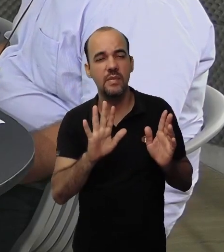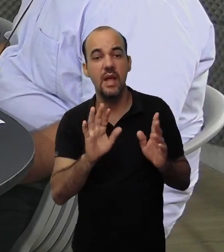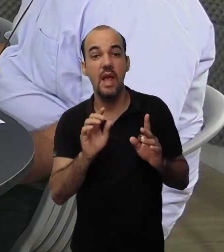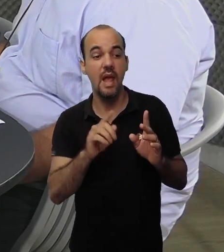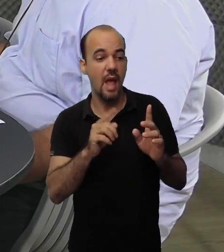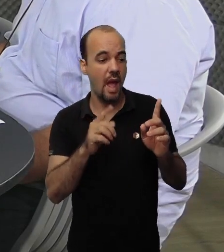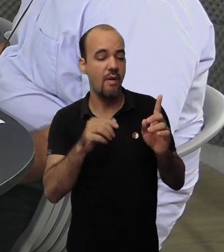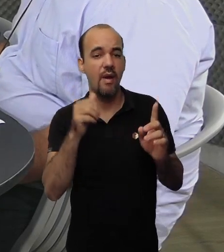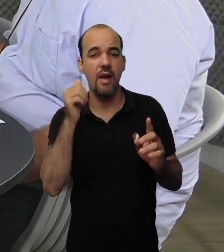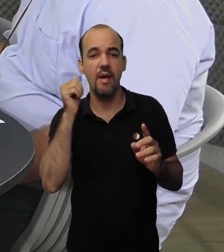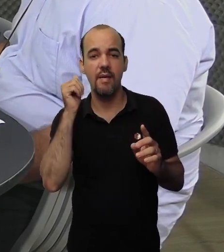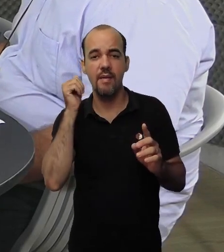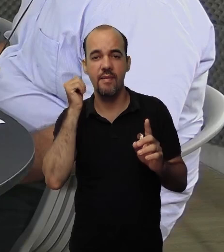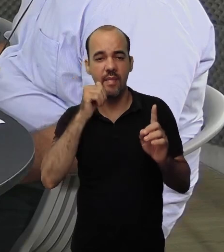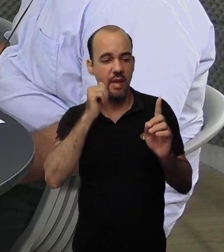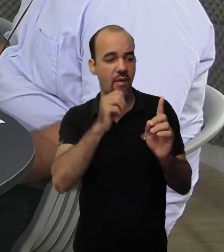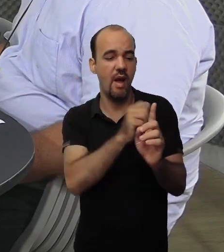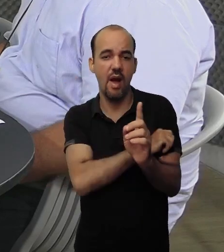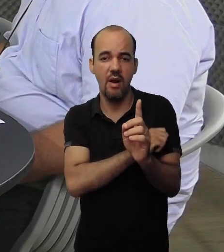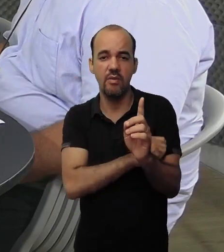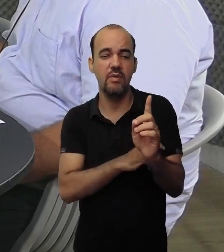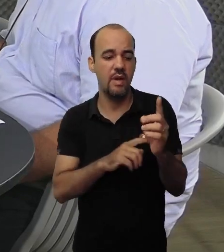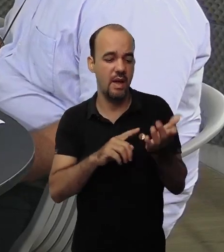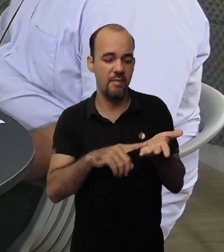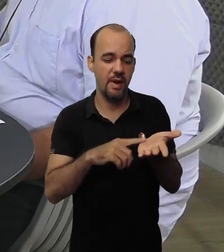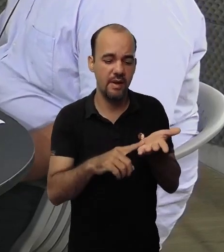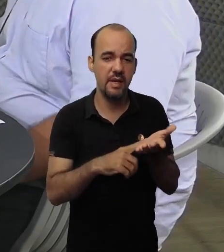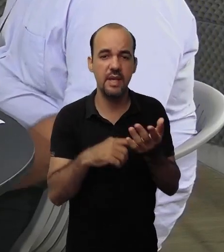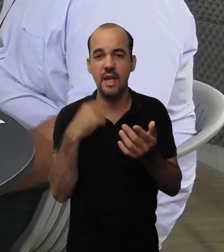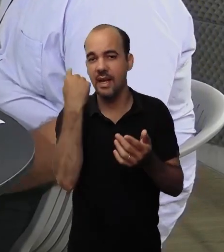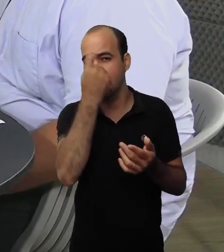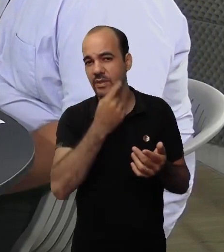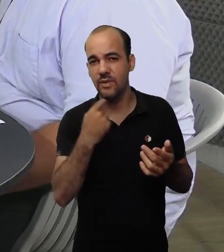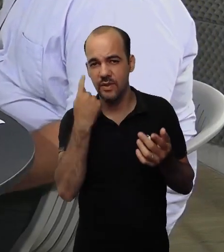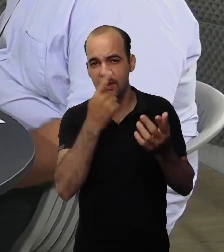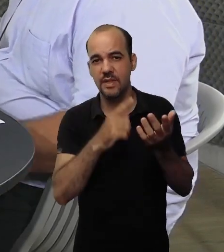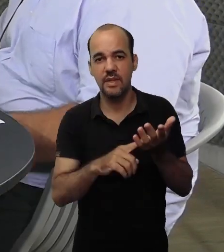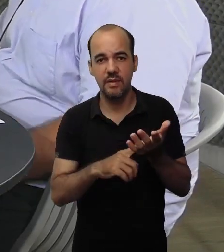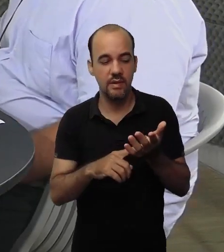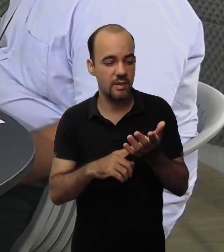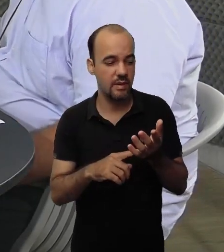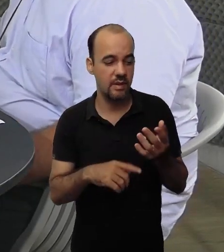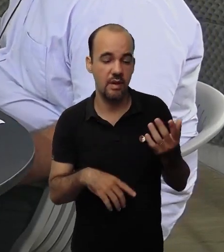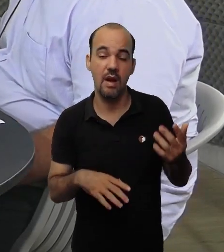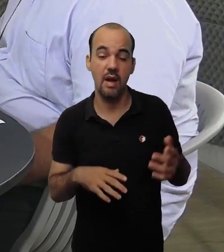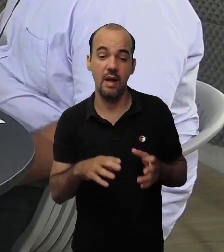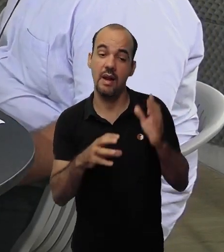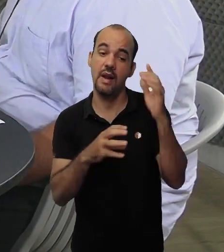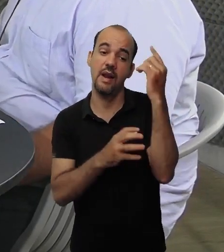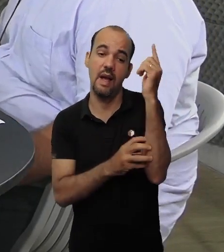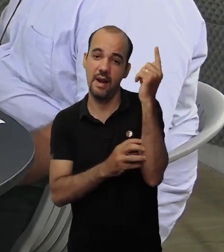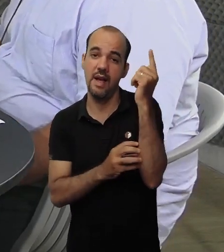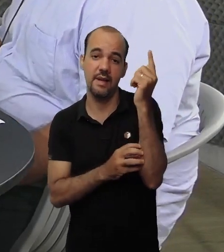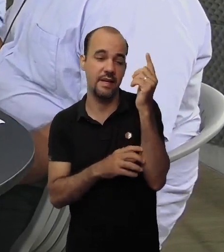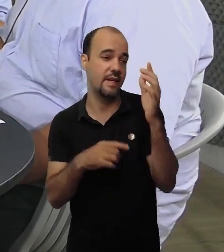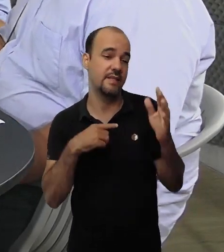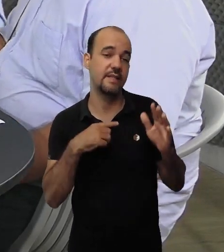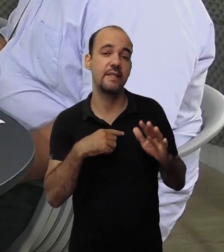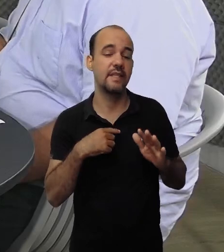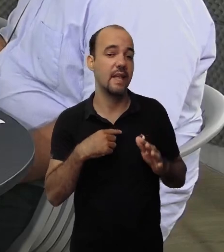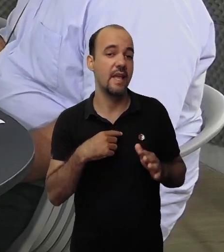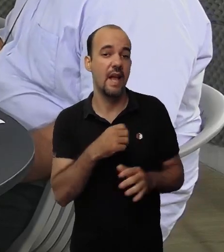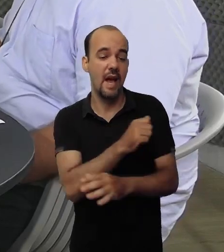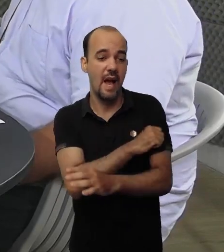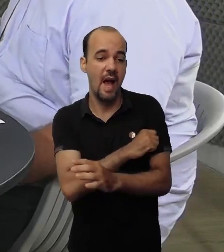uma branquinha, do rosto redondinho assim. Ela tava trabalhando lá. Na GRE nós temos umas 5 alanas. Verdade. Eu sei,